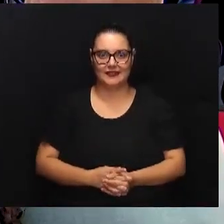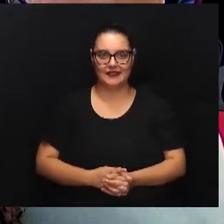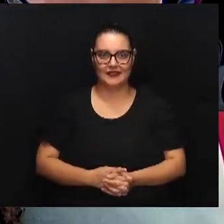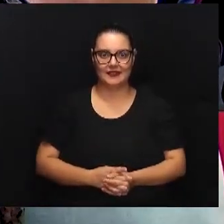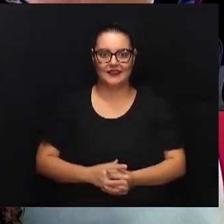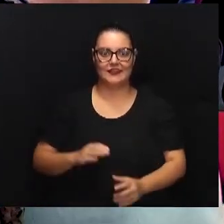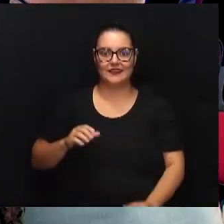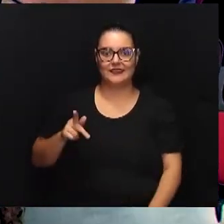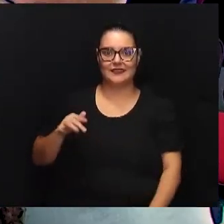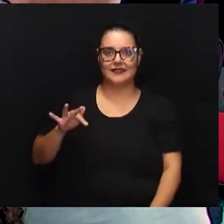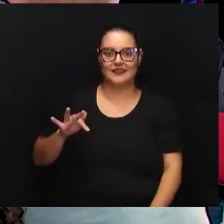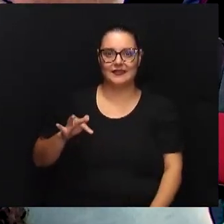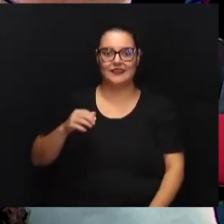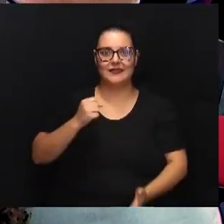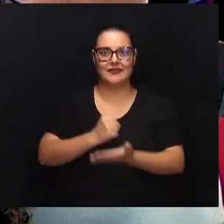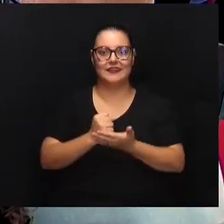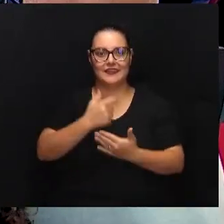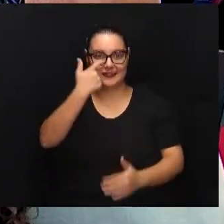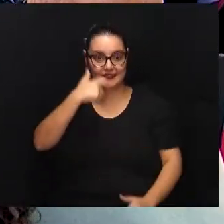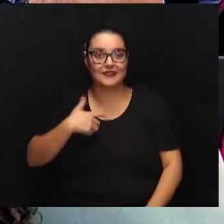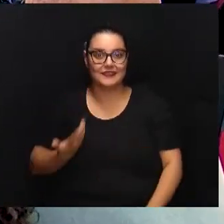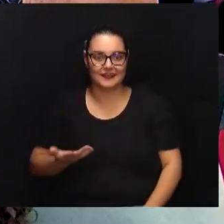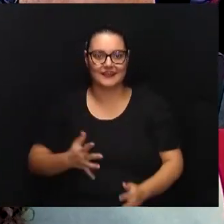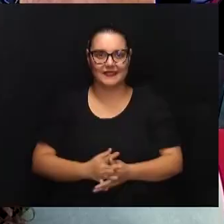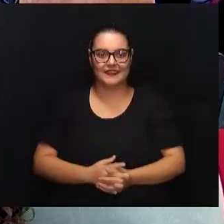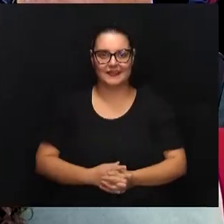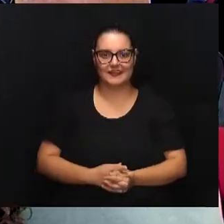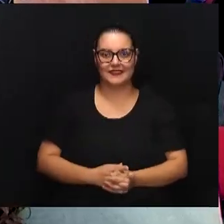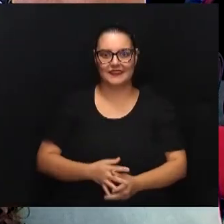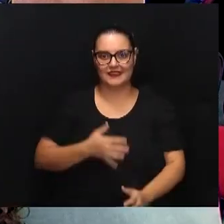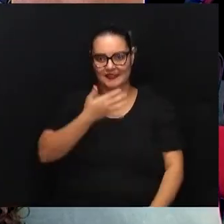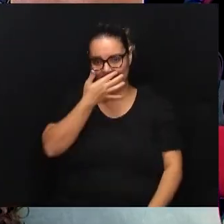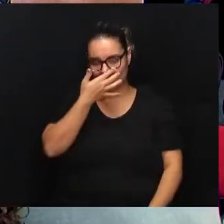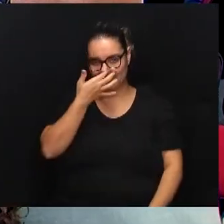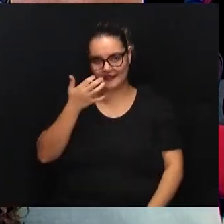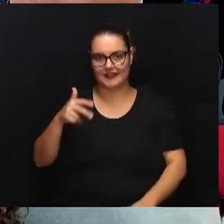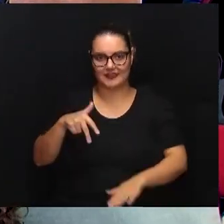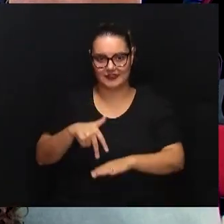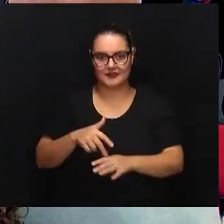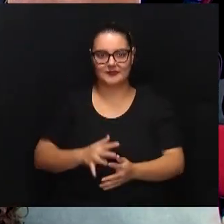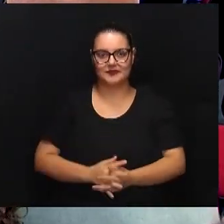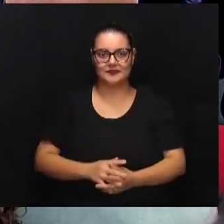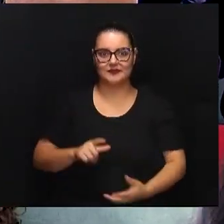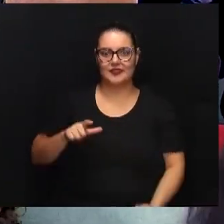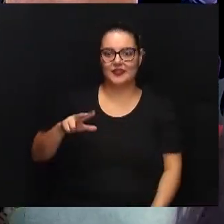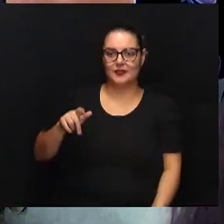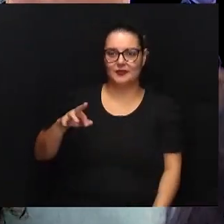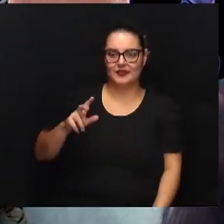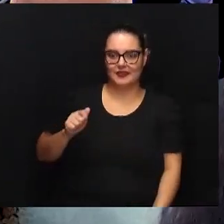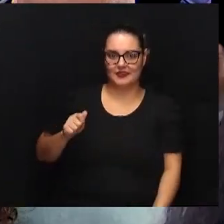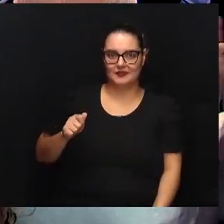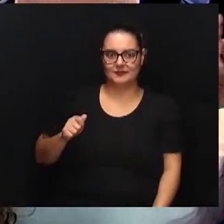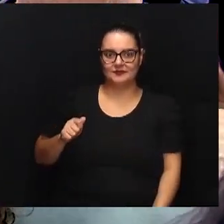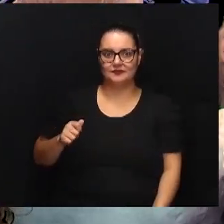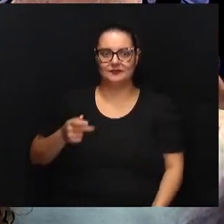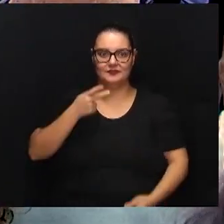aí eu gostaria de chamar agora aqui na frente Luara Santana para fazer a fala dela.